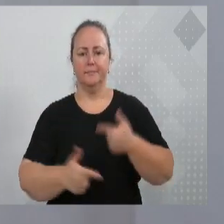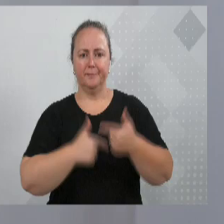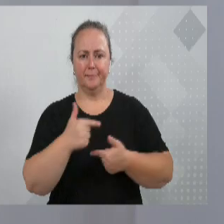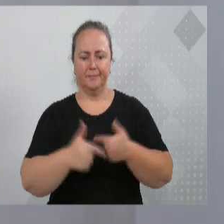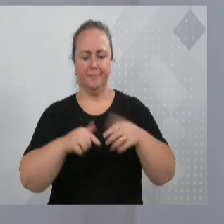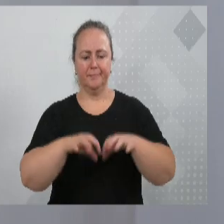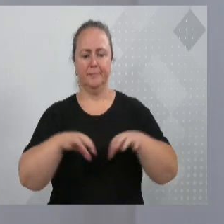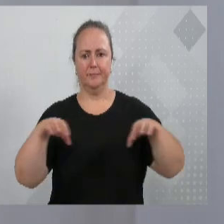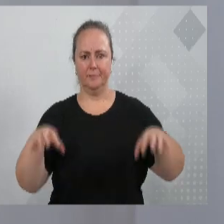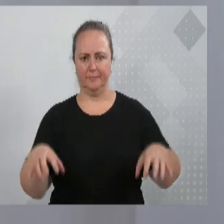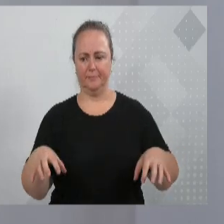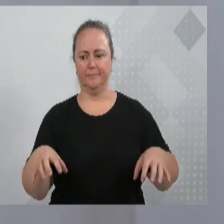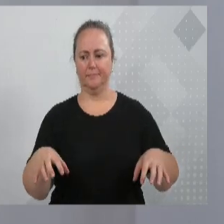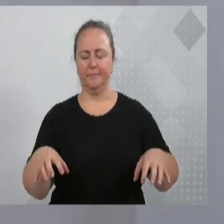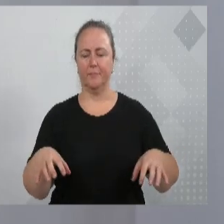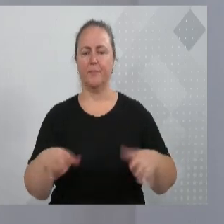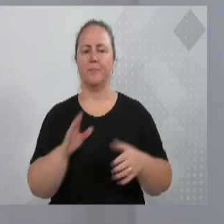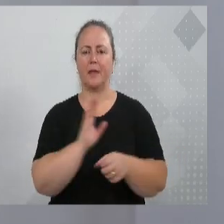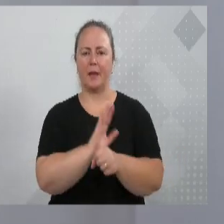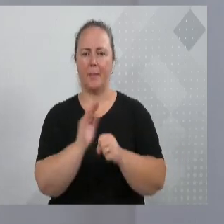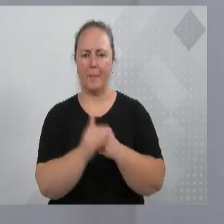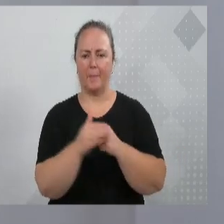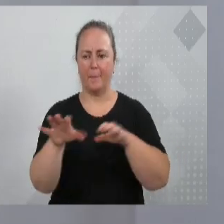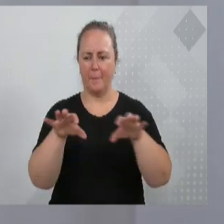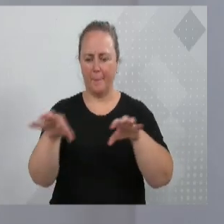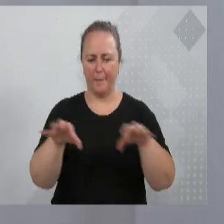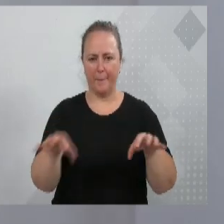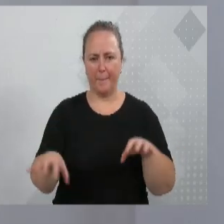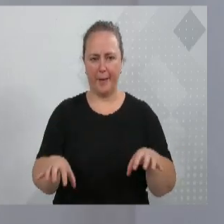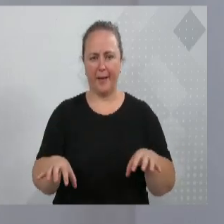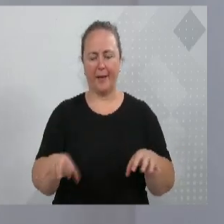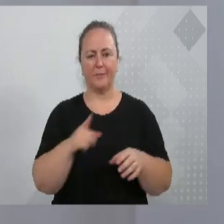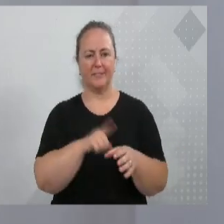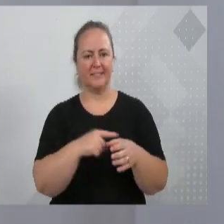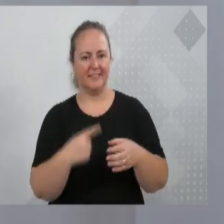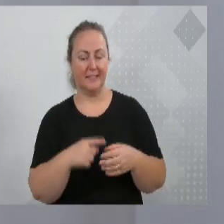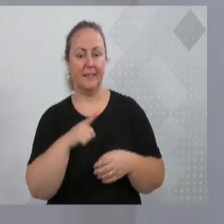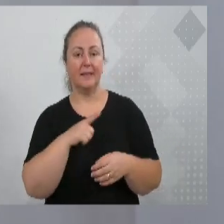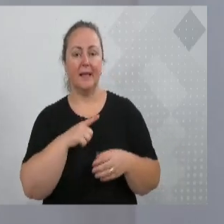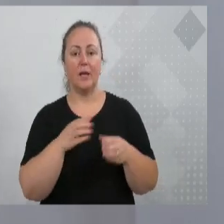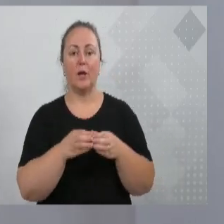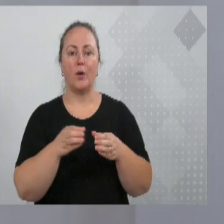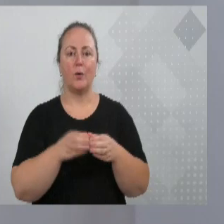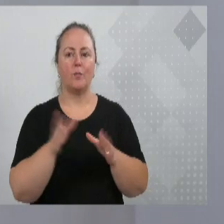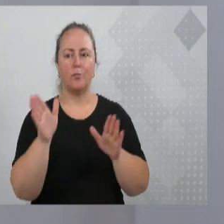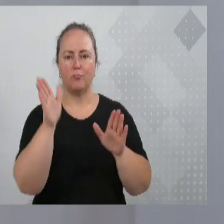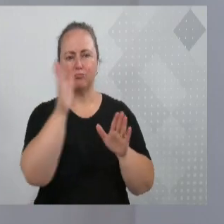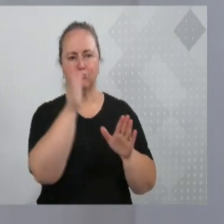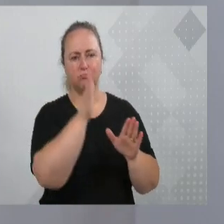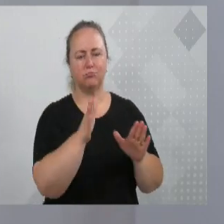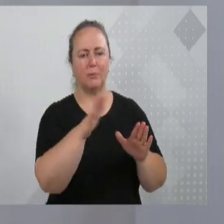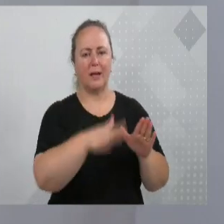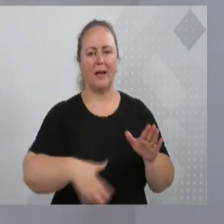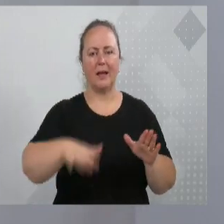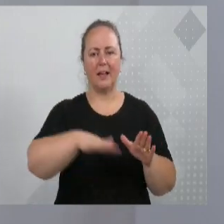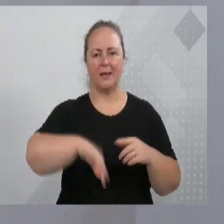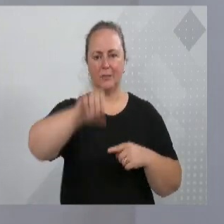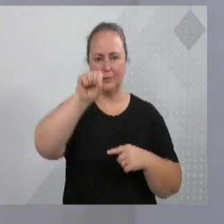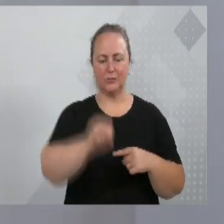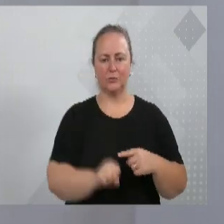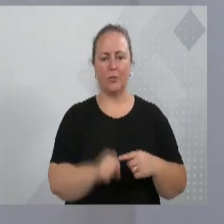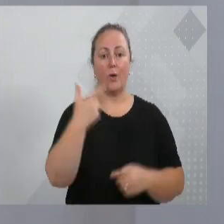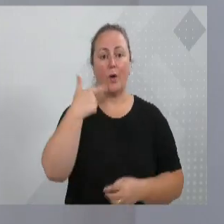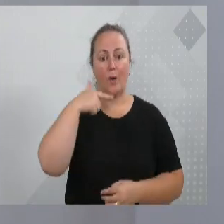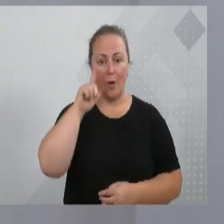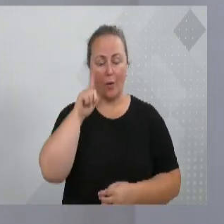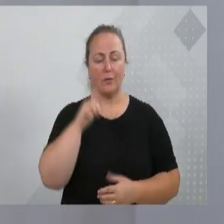separado por todos os bairros regiões da nossa cidade a gente tem também uma equipe que também atua ali na região sul e ontem a